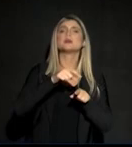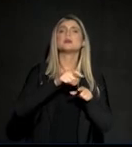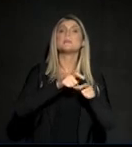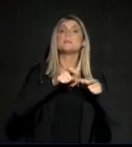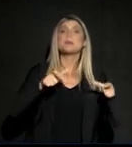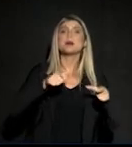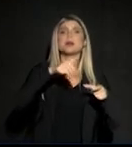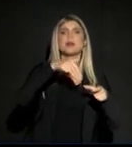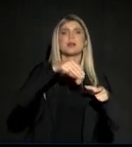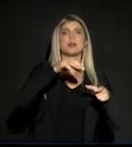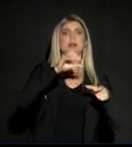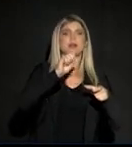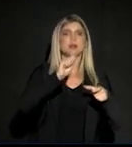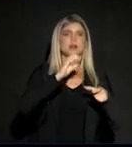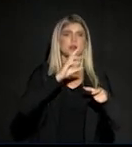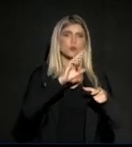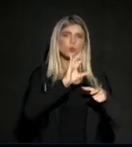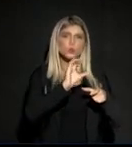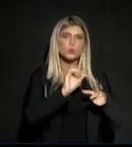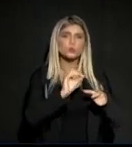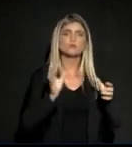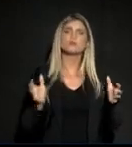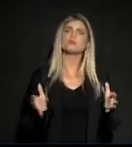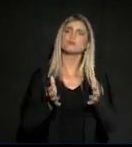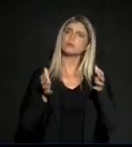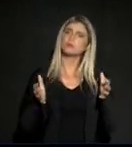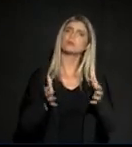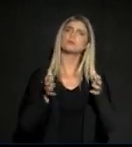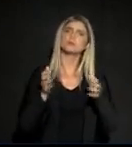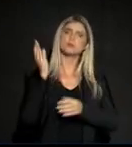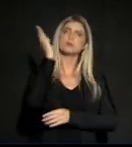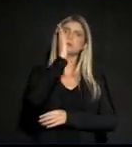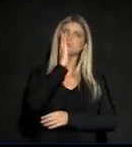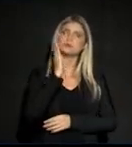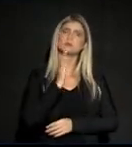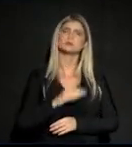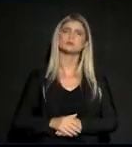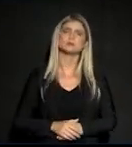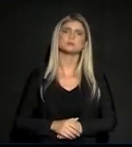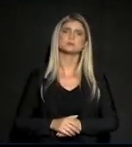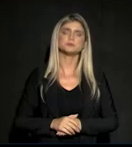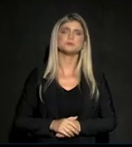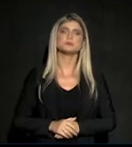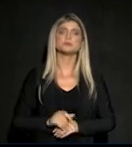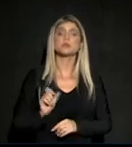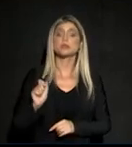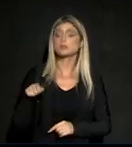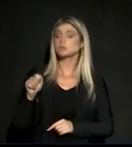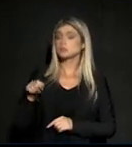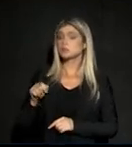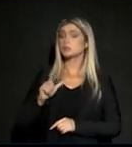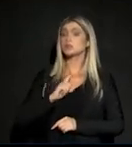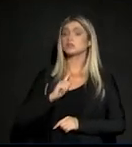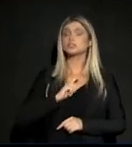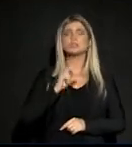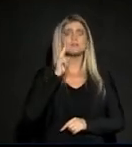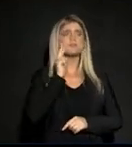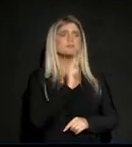tende, né, a favorecer um fluxo positivo para o Brasil. E vale ressaltar esse ponto que você falou, a gente também tem